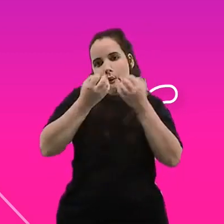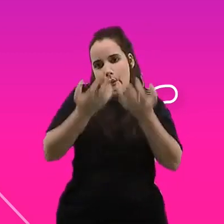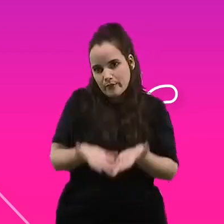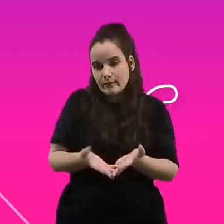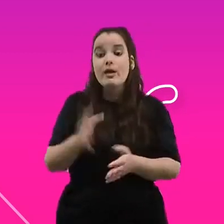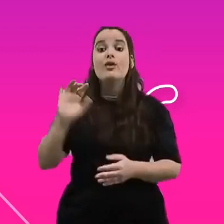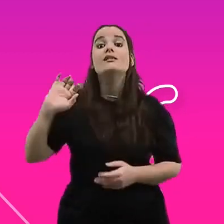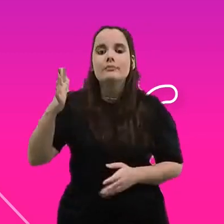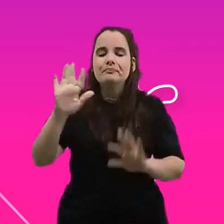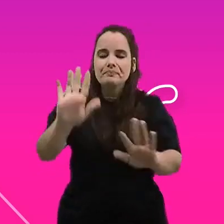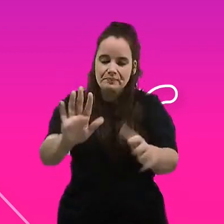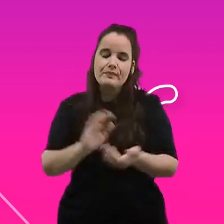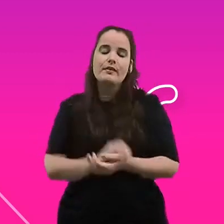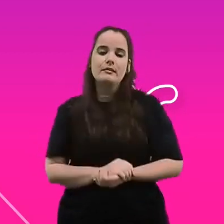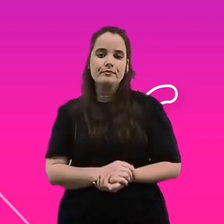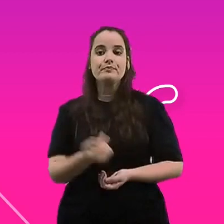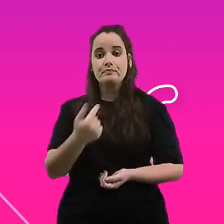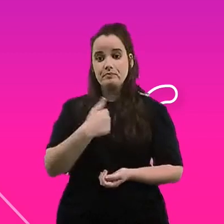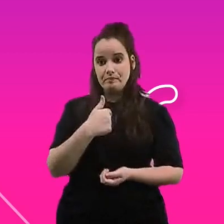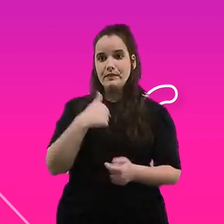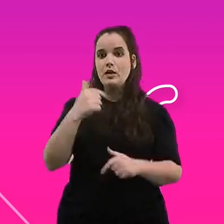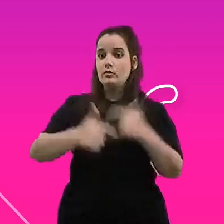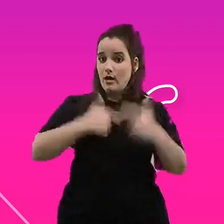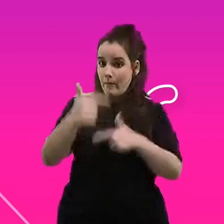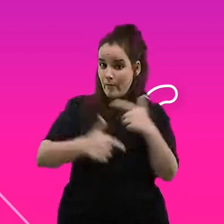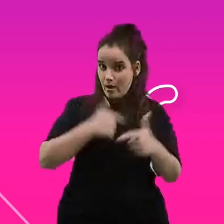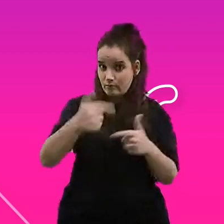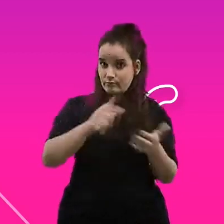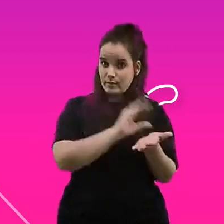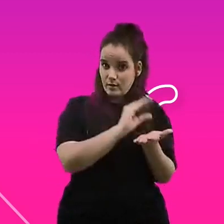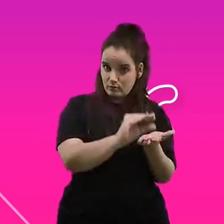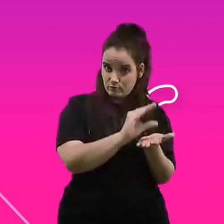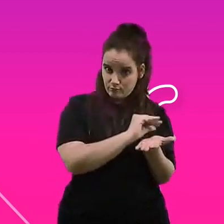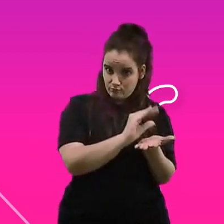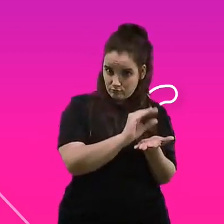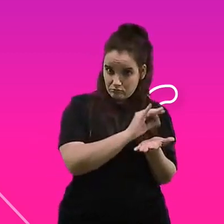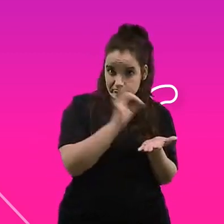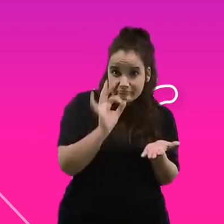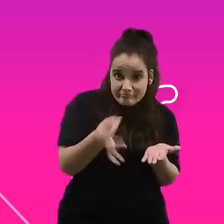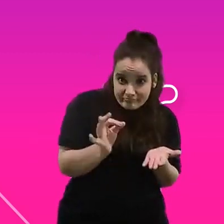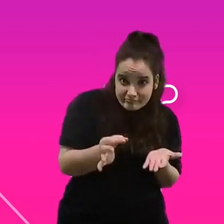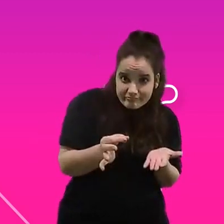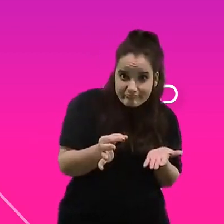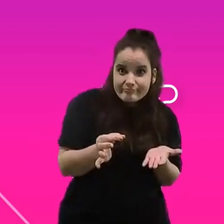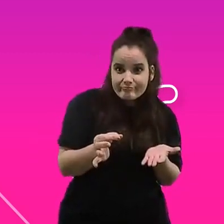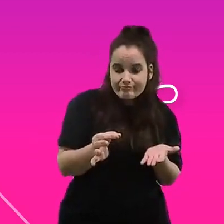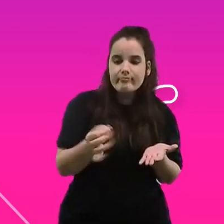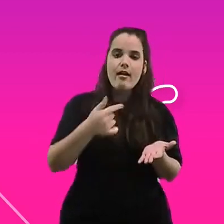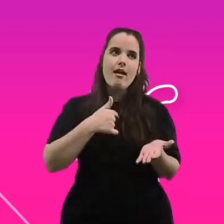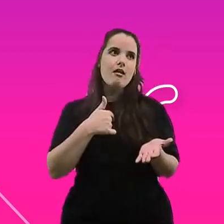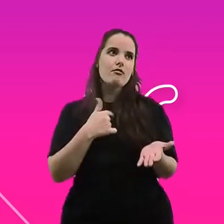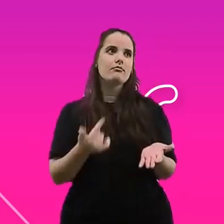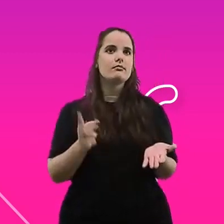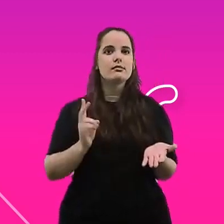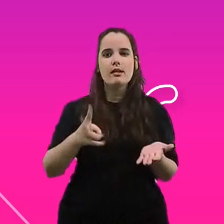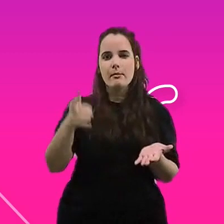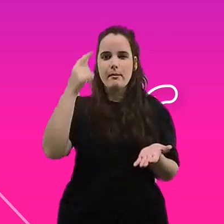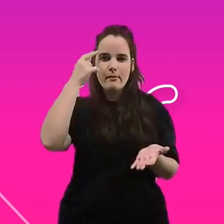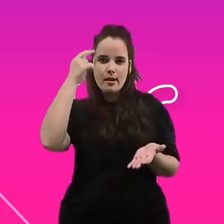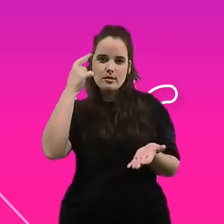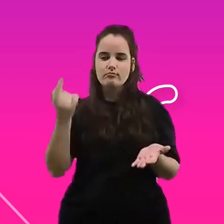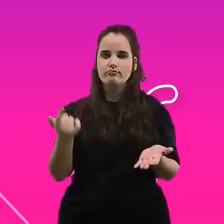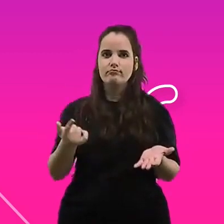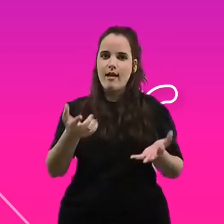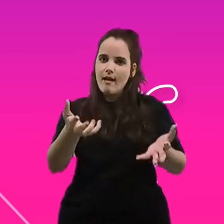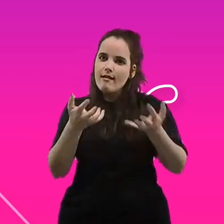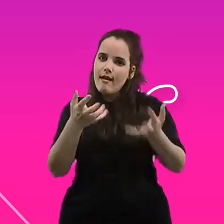como, enfim, uma pessoa que trabalha com dados diariamente, eu tenho um foco muito forte em gerar insights e conhecimentos a